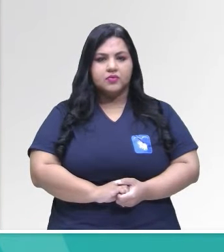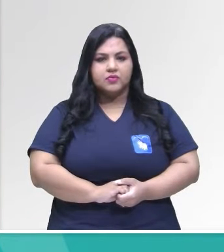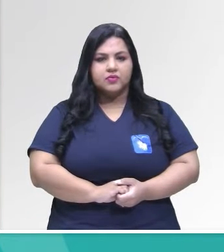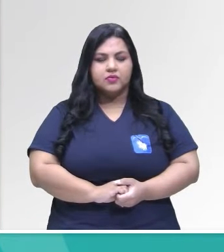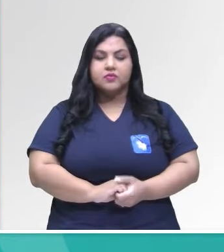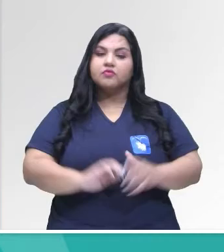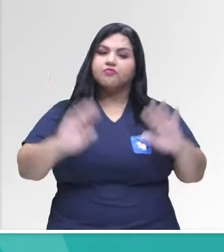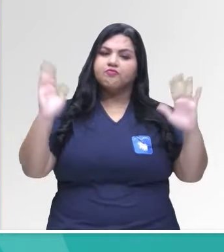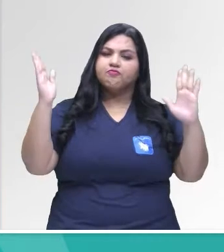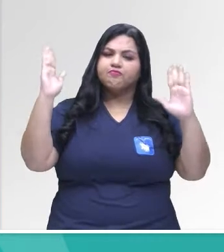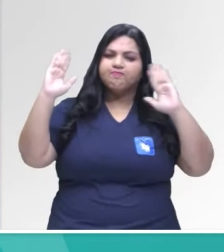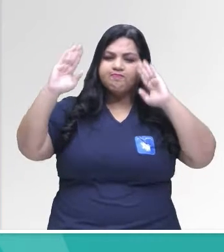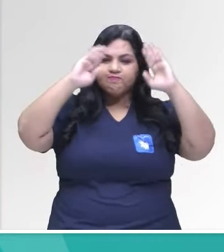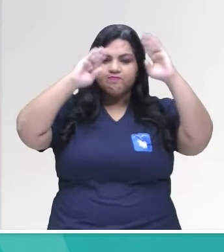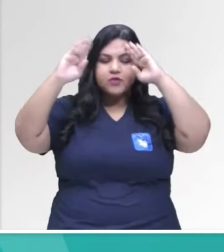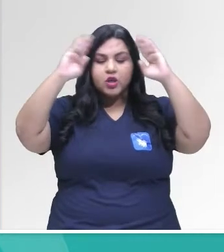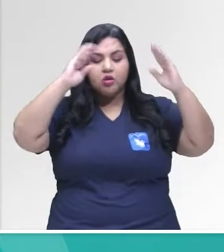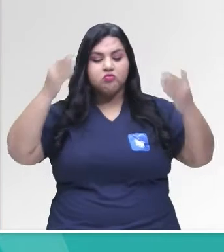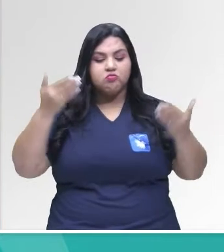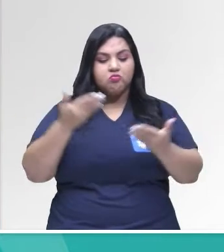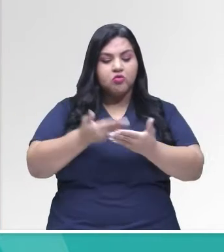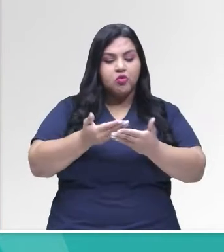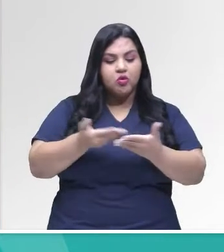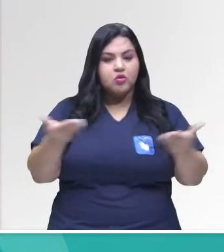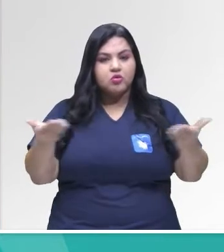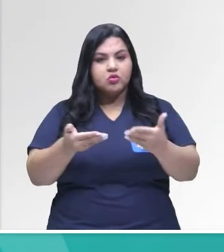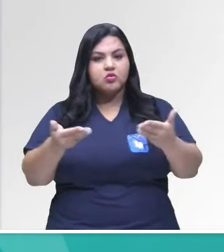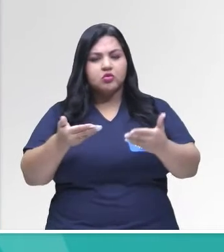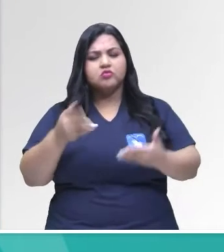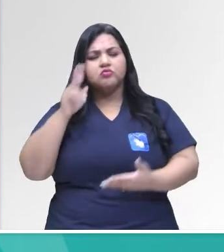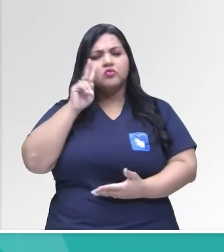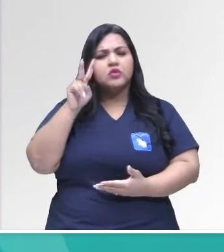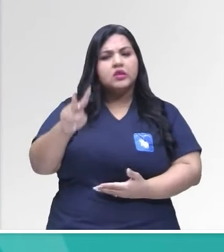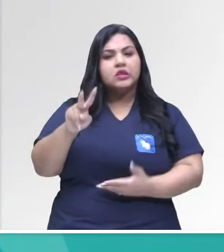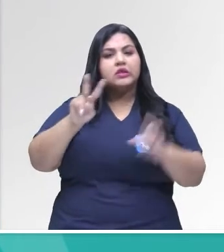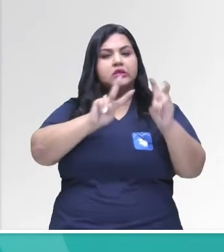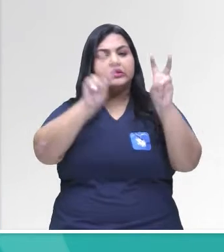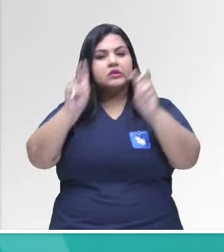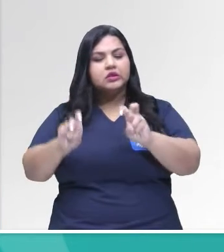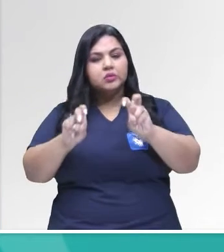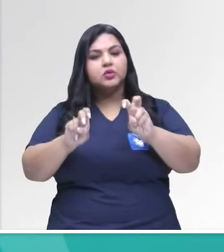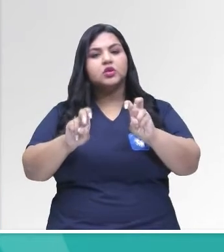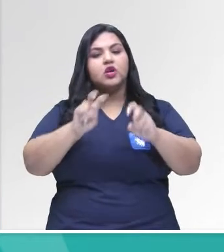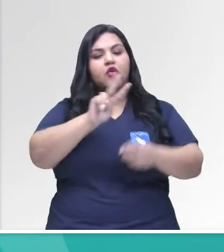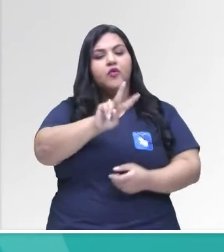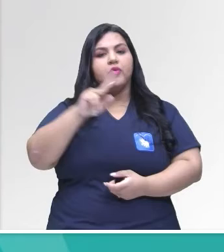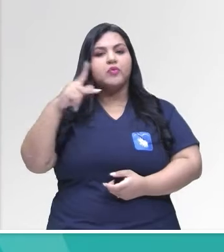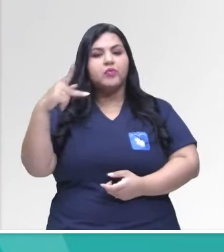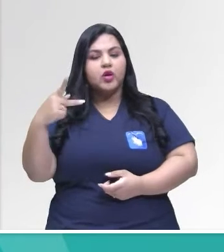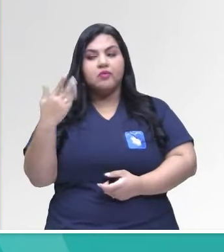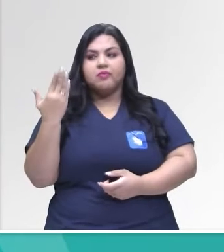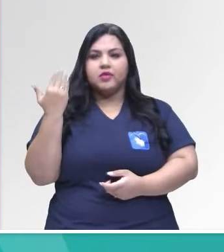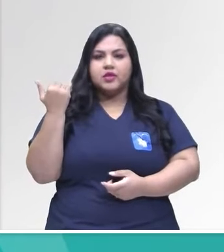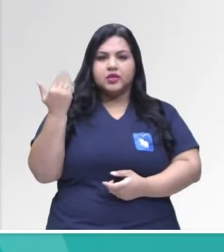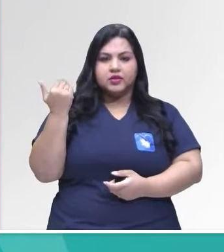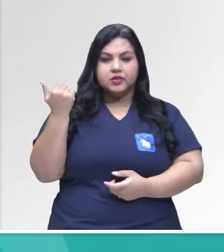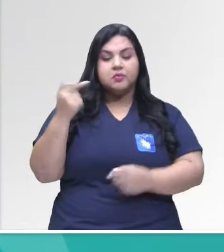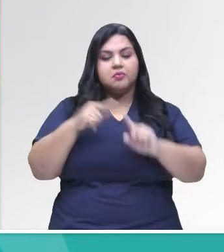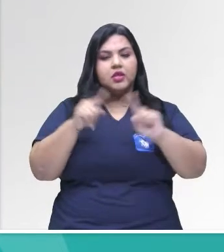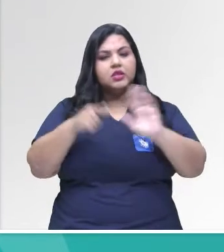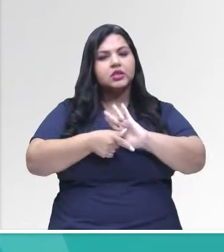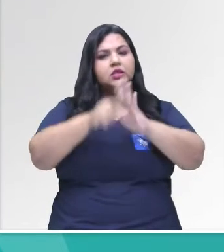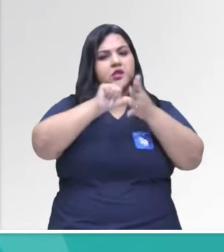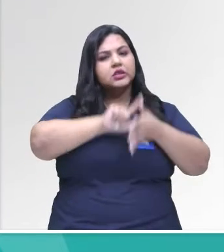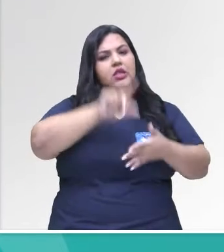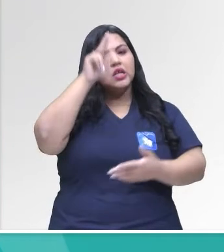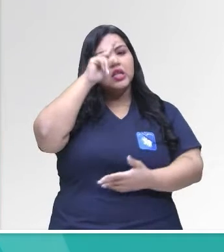Hi guys! Na aula de hoje veremos sobre a voz passiva no passado, mas antes disso, vamos